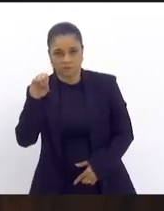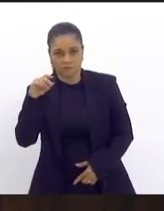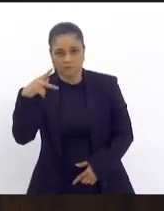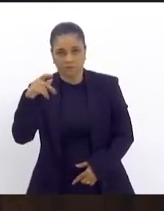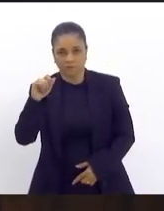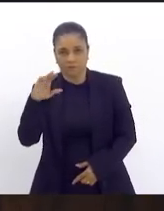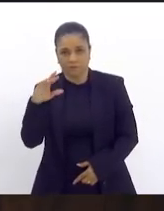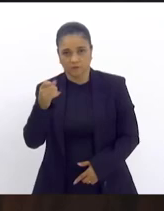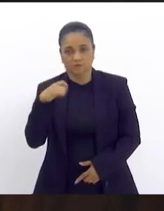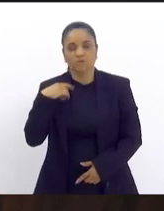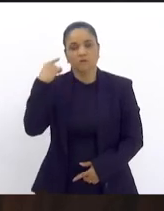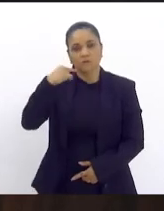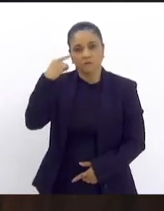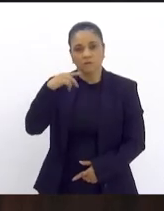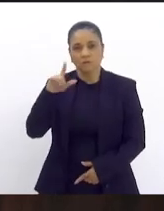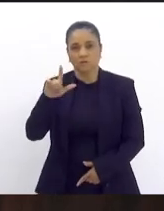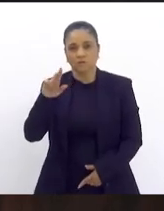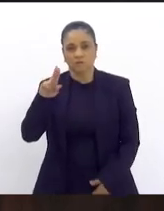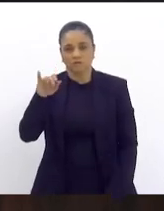deputado Luiz Paulo.